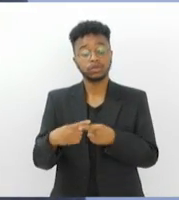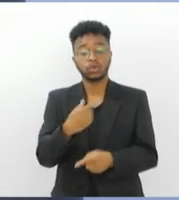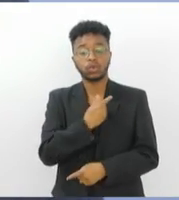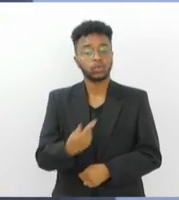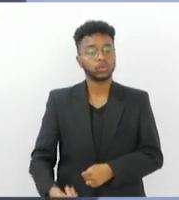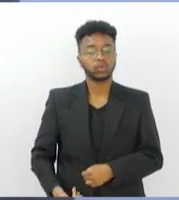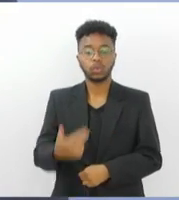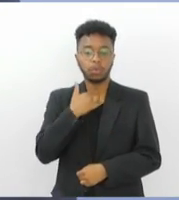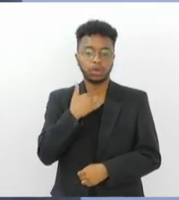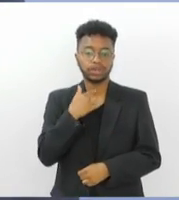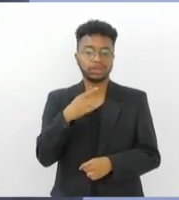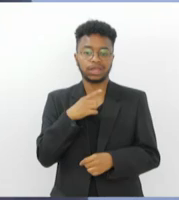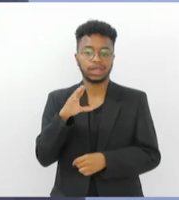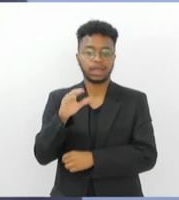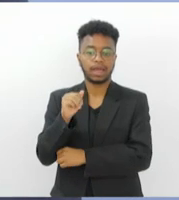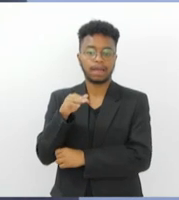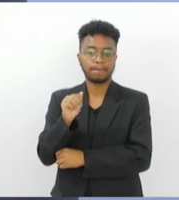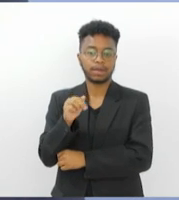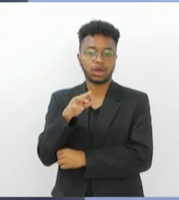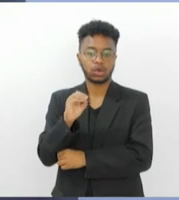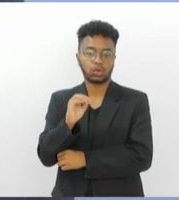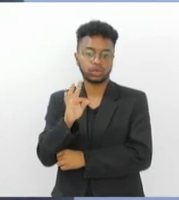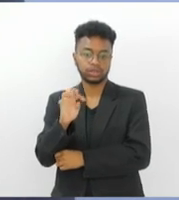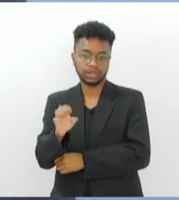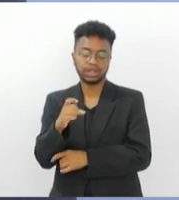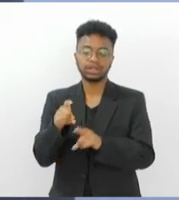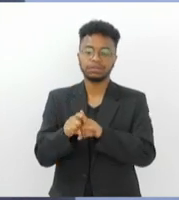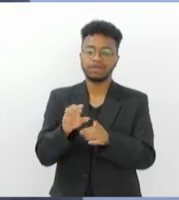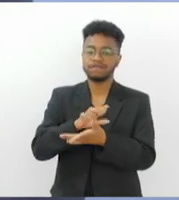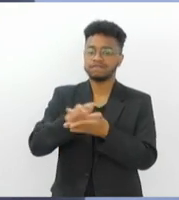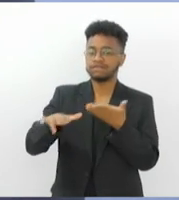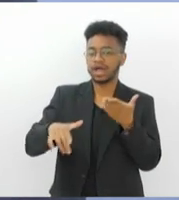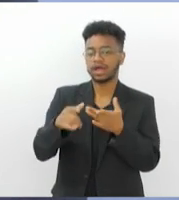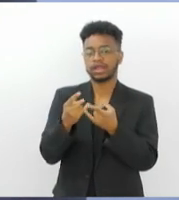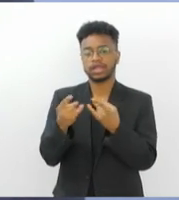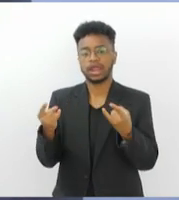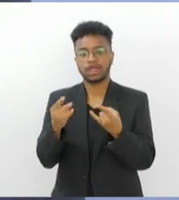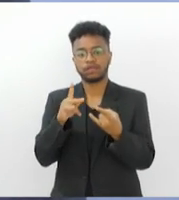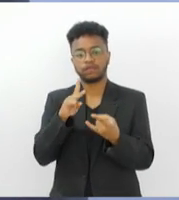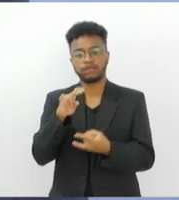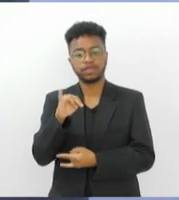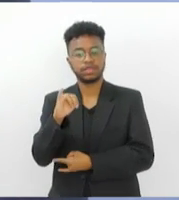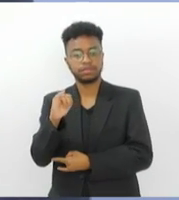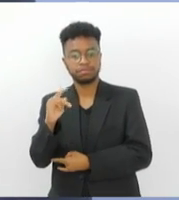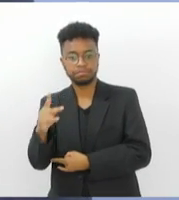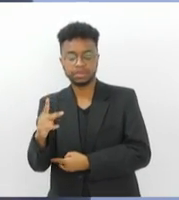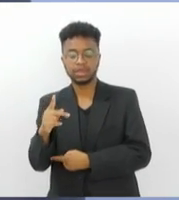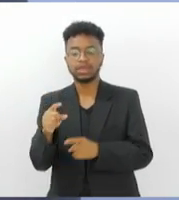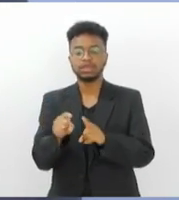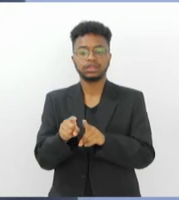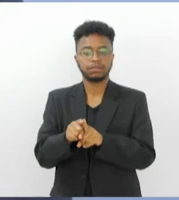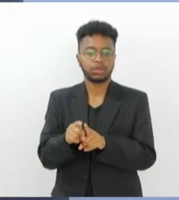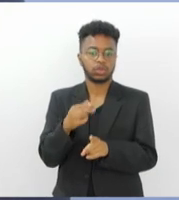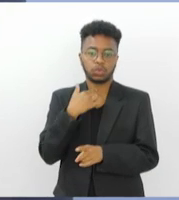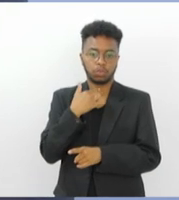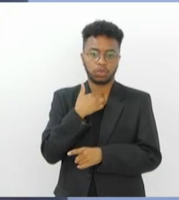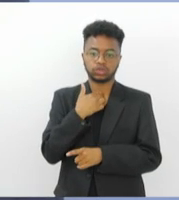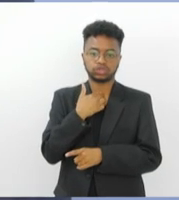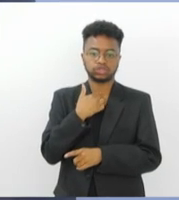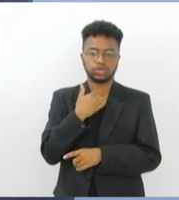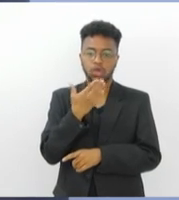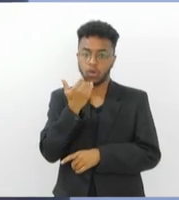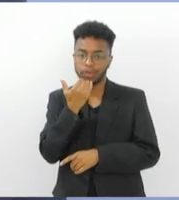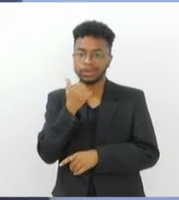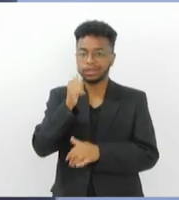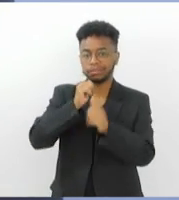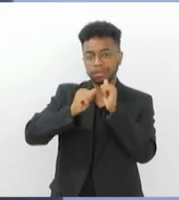camarote não pode ter centenas de ingressos vips e não pode ter todo o aparato de bebida comida sendo pago com